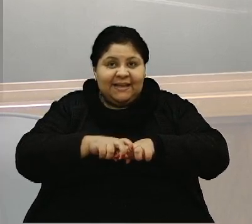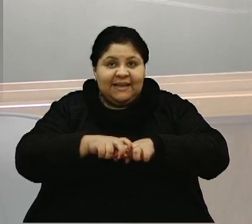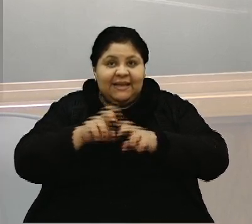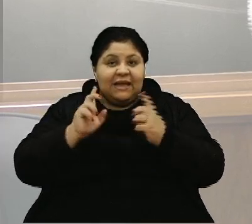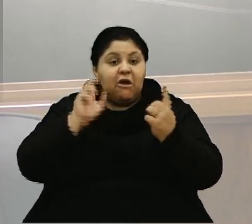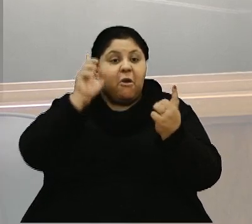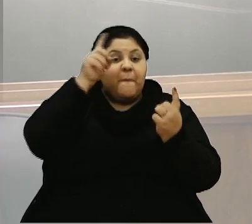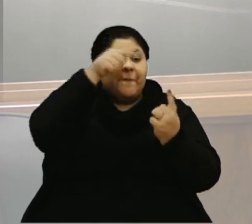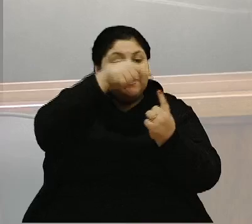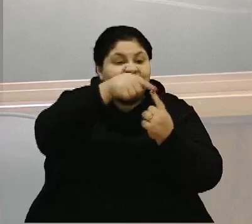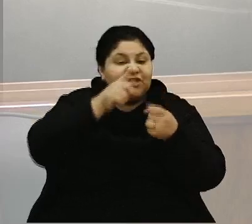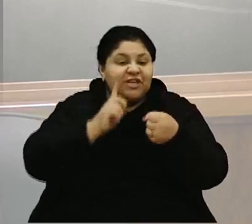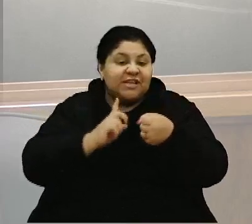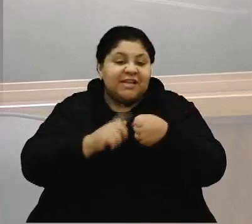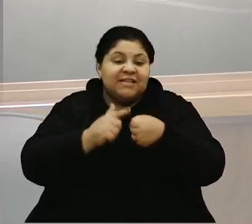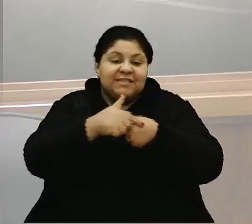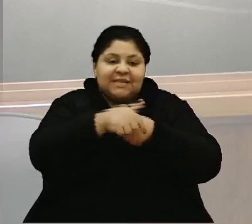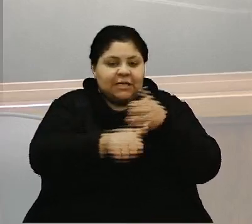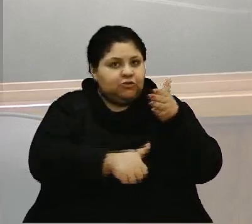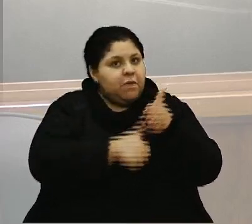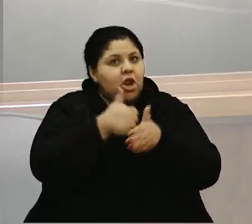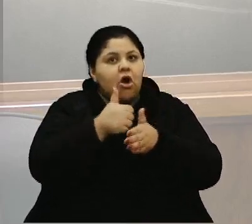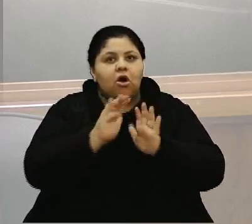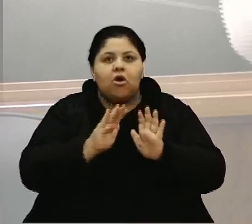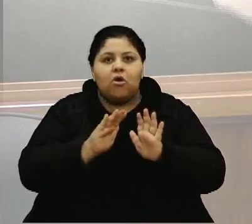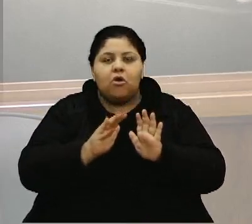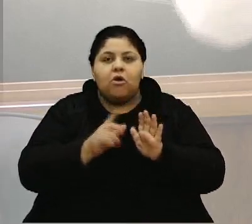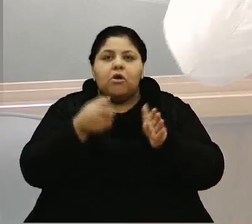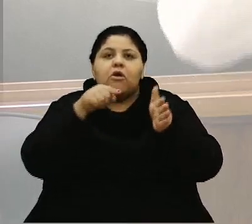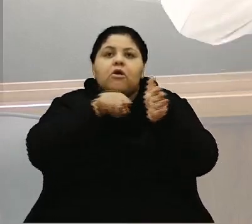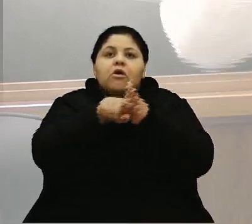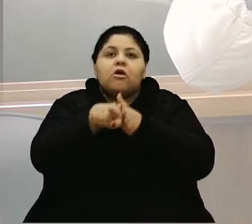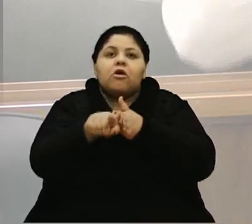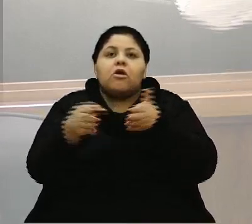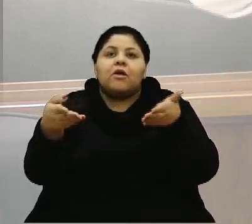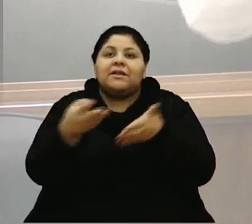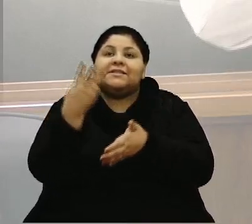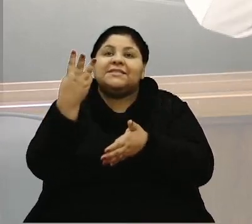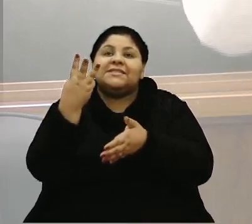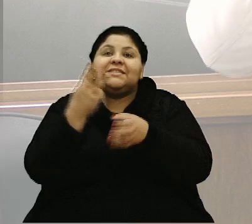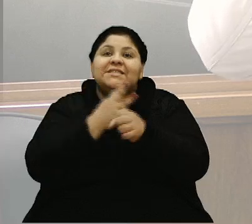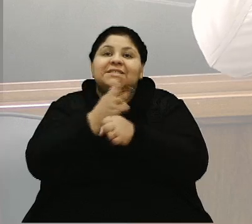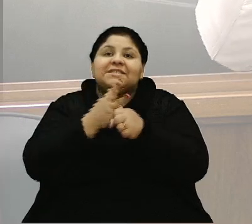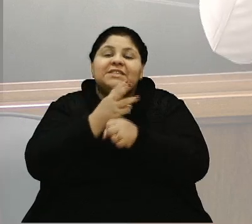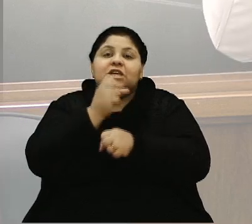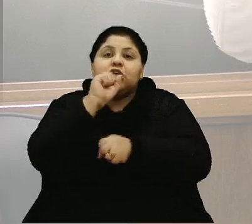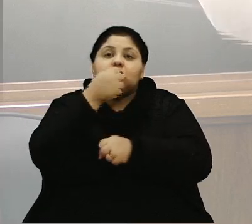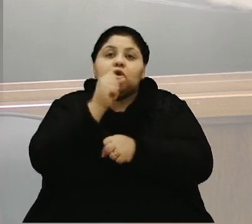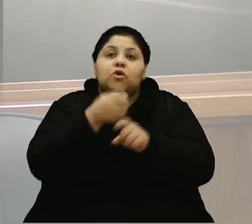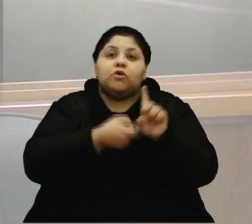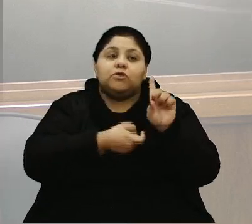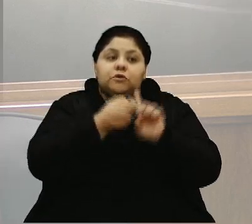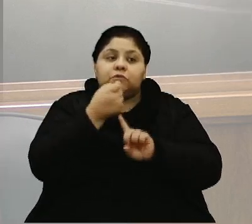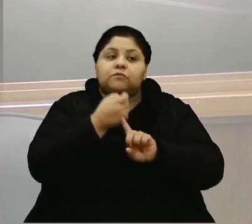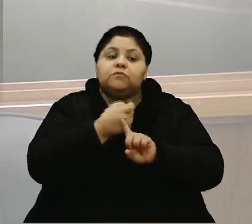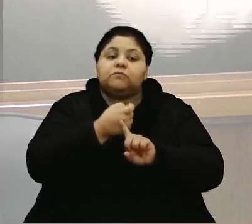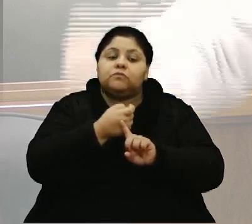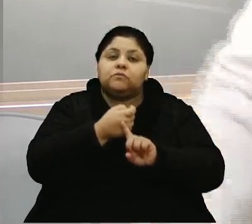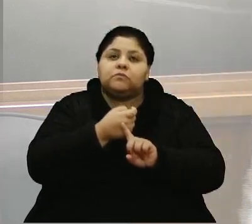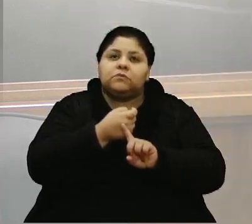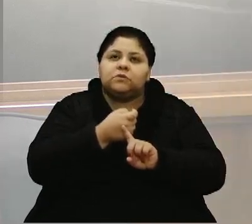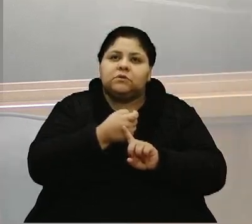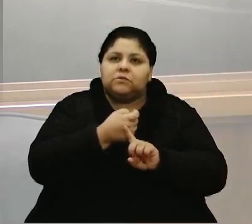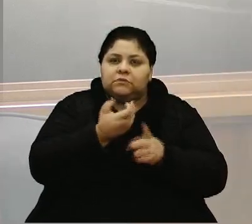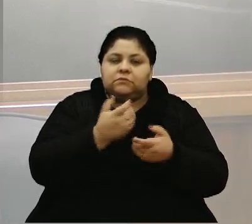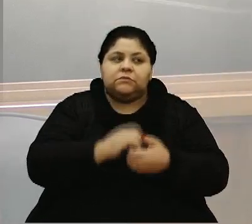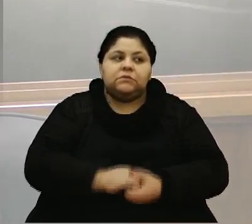para que a cidade seja melhor. E eu te pergunto, nesses 3 anos e 8 meses, 3 anos, 7 meses e